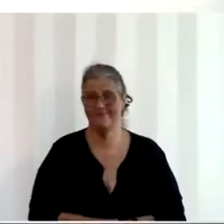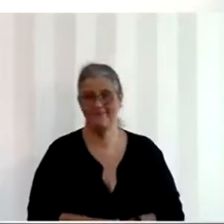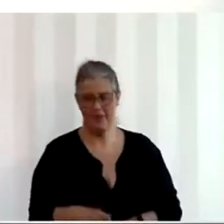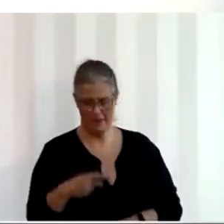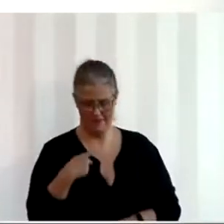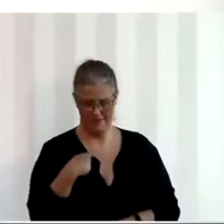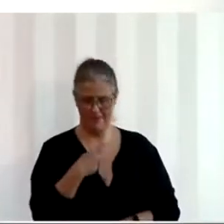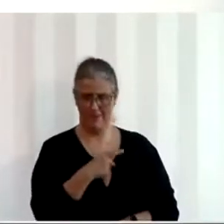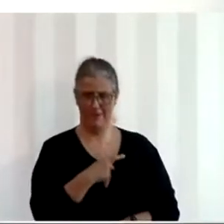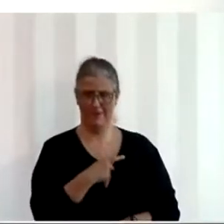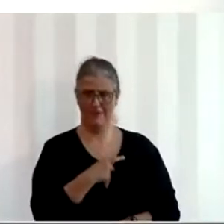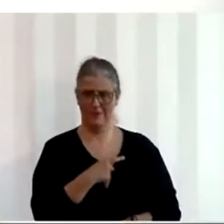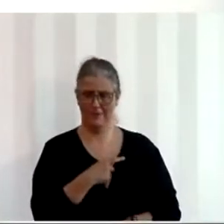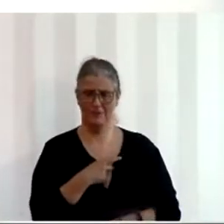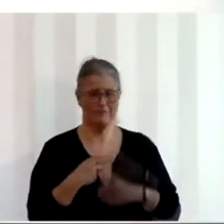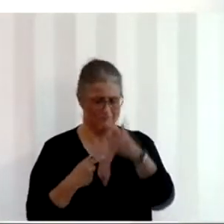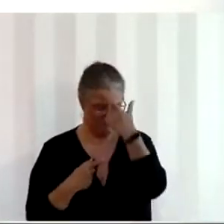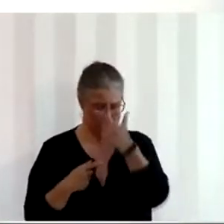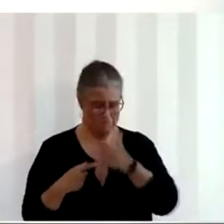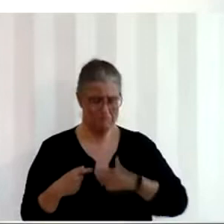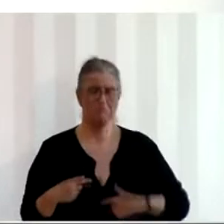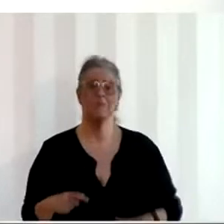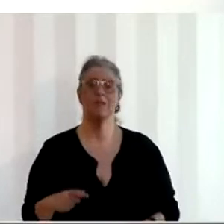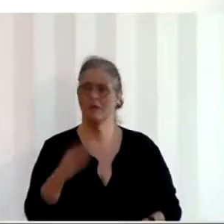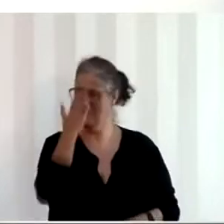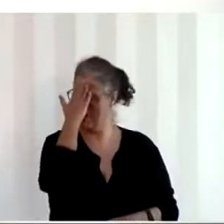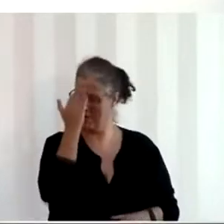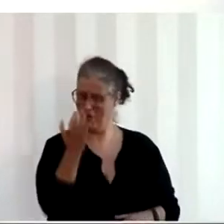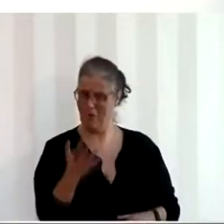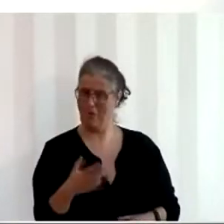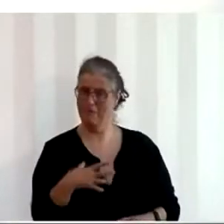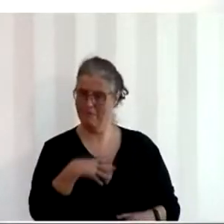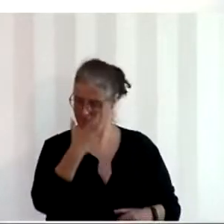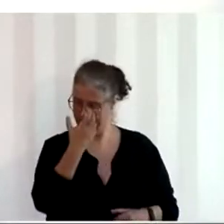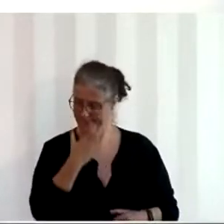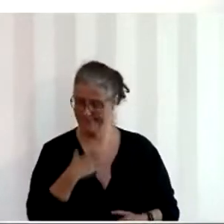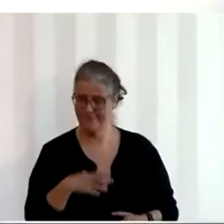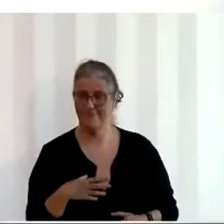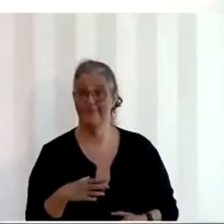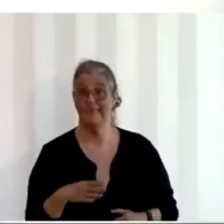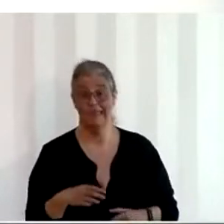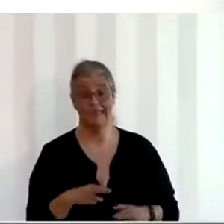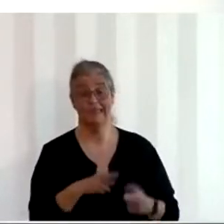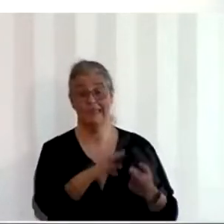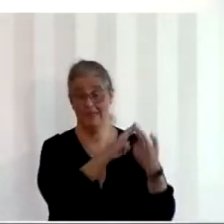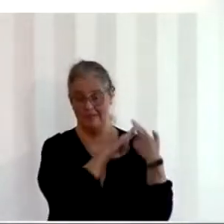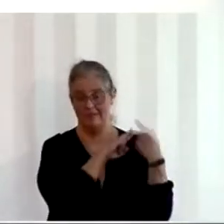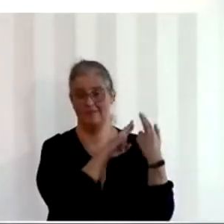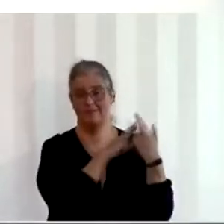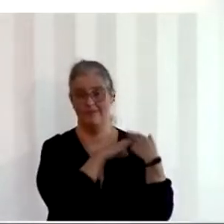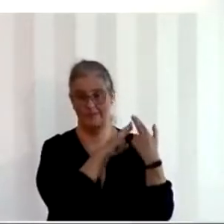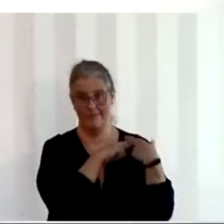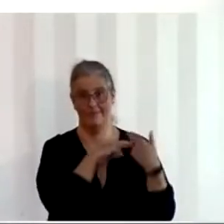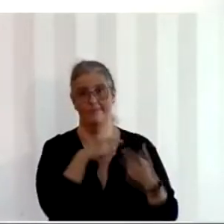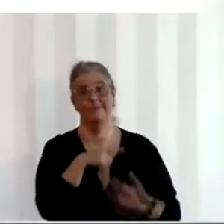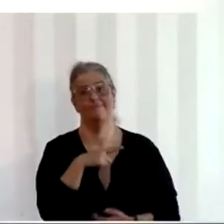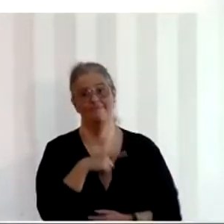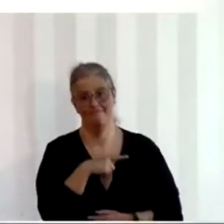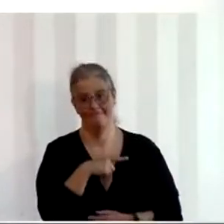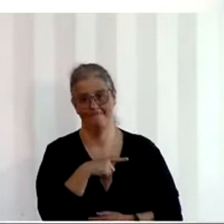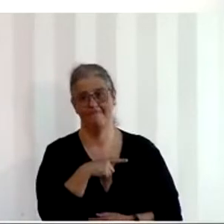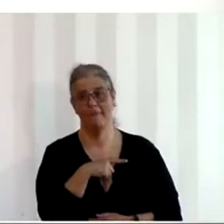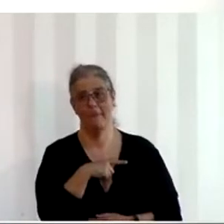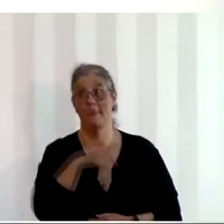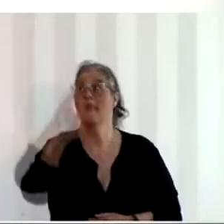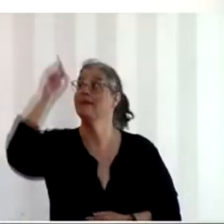até é um título deveras pesado, é uma honra ser chamado de pastor, mas seguido de muita responsabilidade. É Deus quem